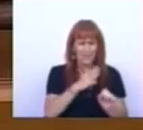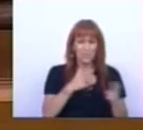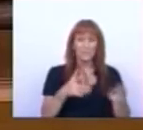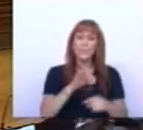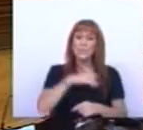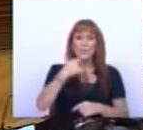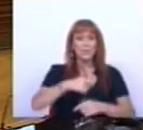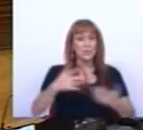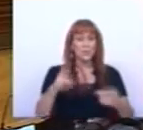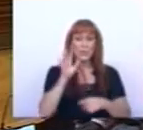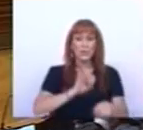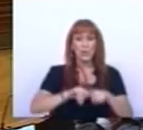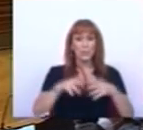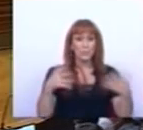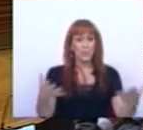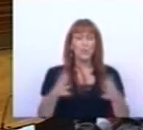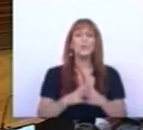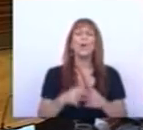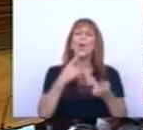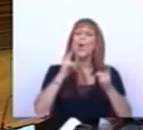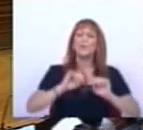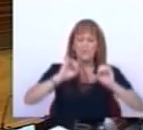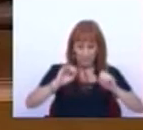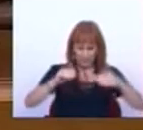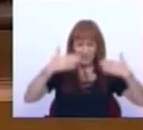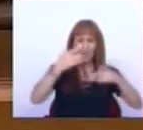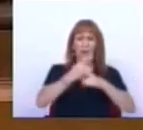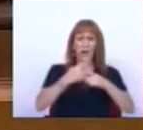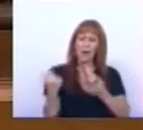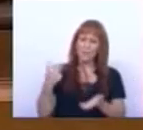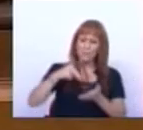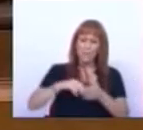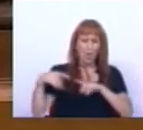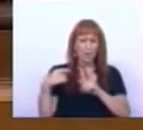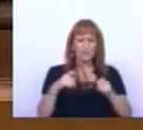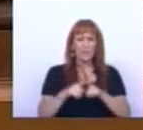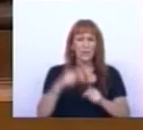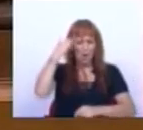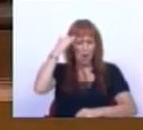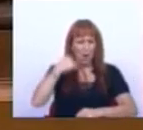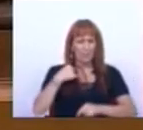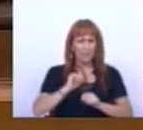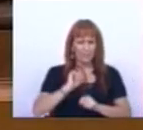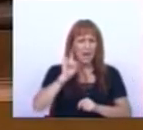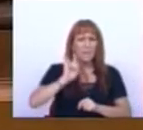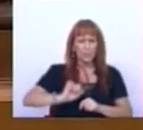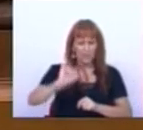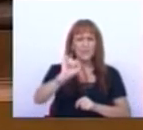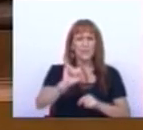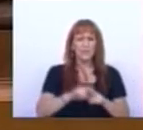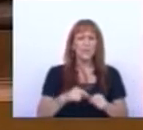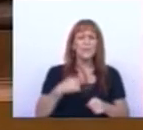Senhor Presidente, senhores deputados, volto ao início. Viemos para este debate com a consciência da sua importância